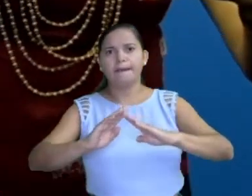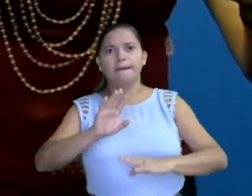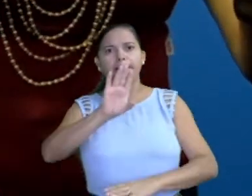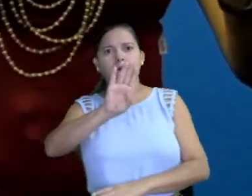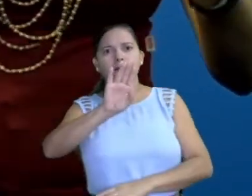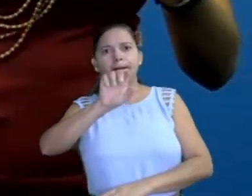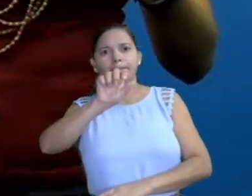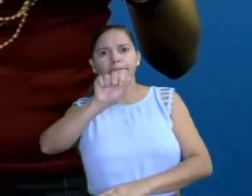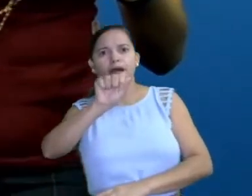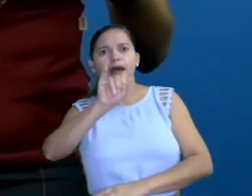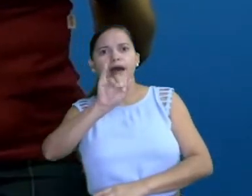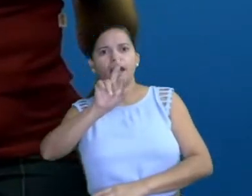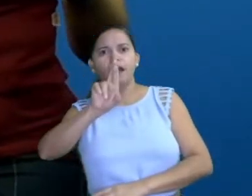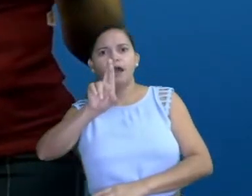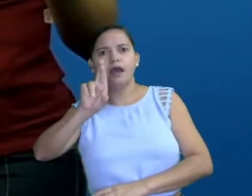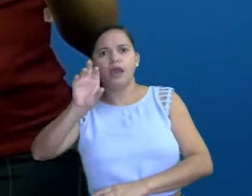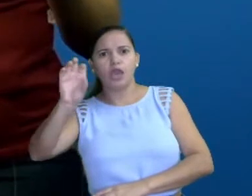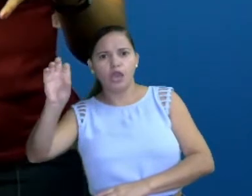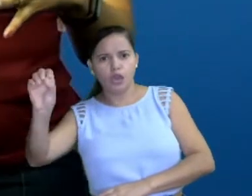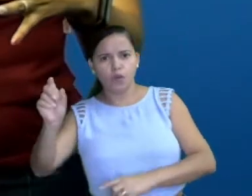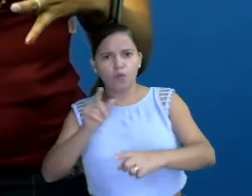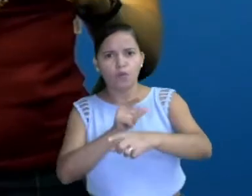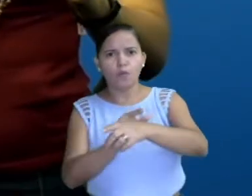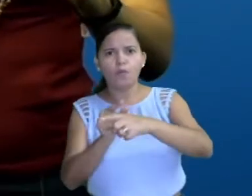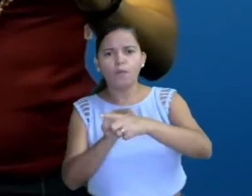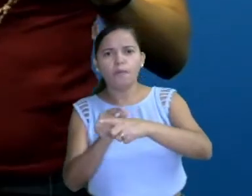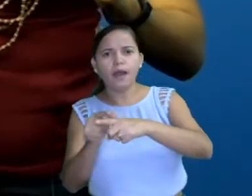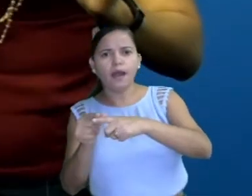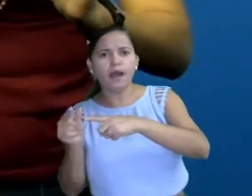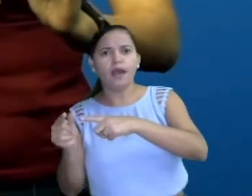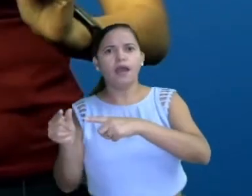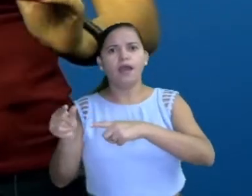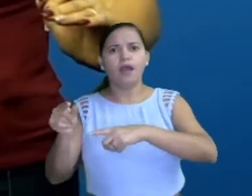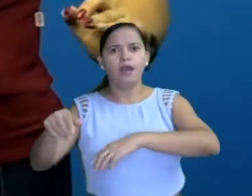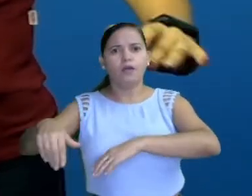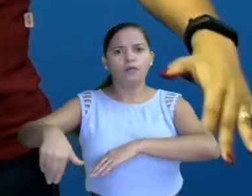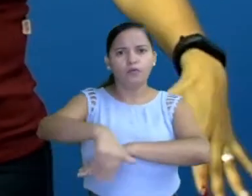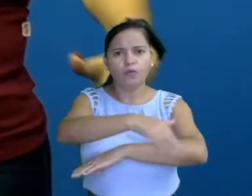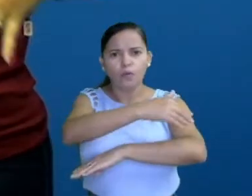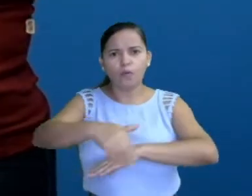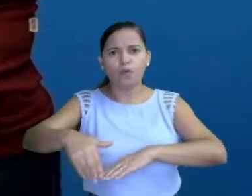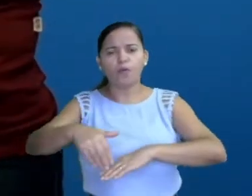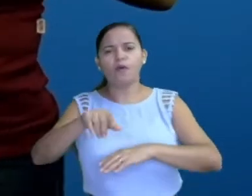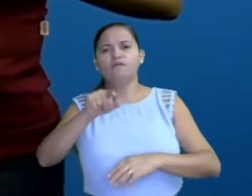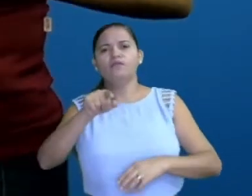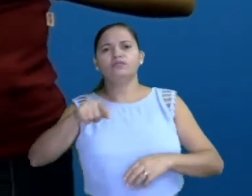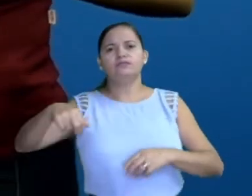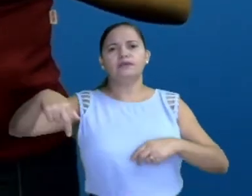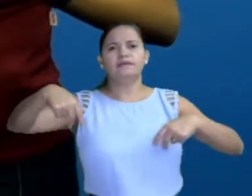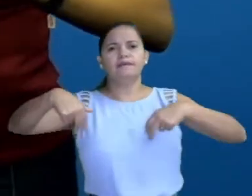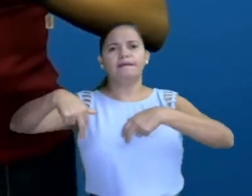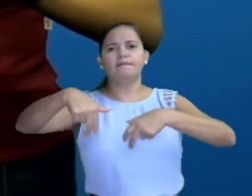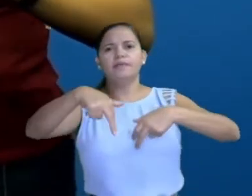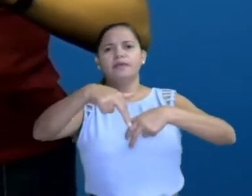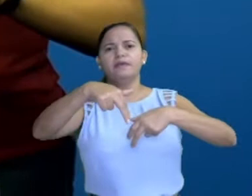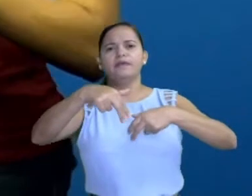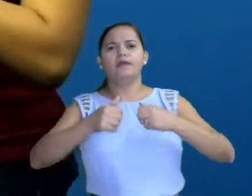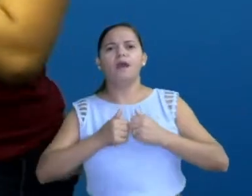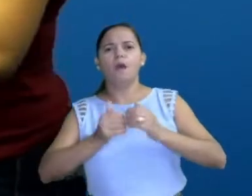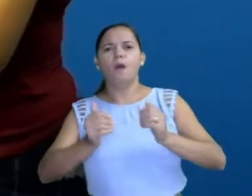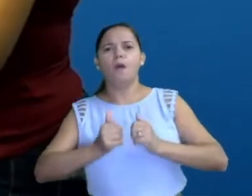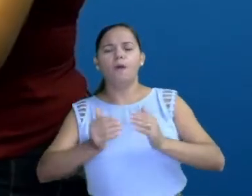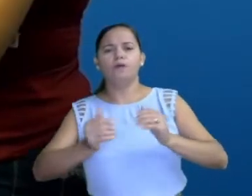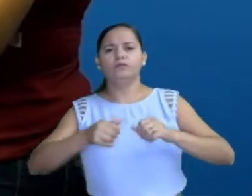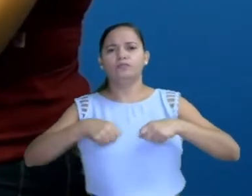as ruas também, do qual você caminha, do qual passa ônibus, moto, bicicleta, não é